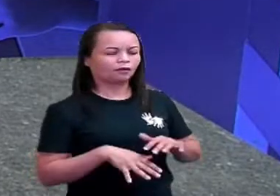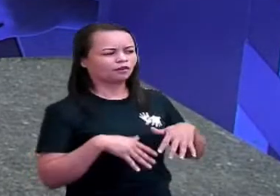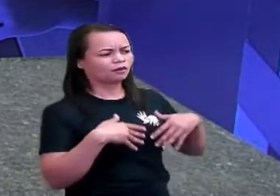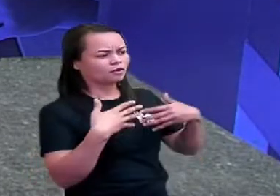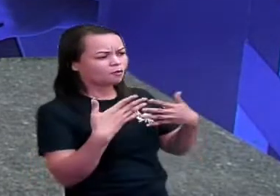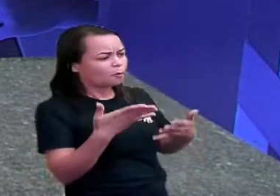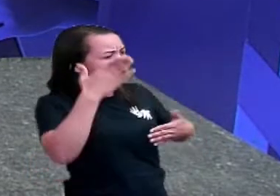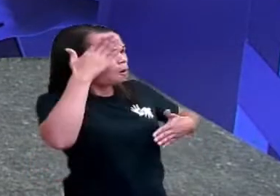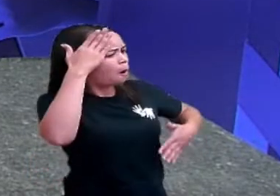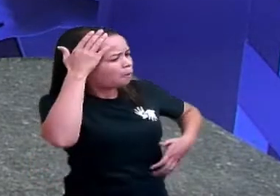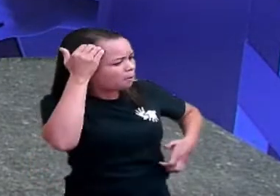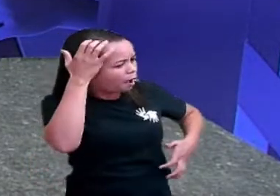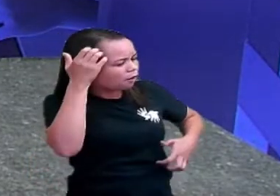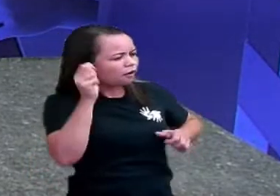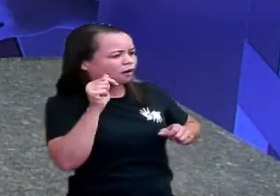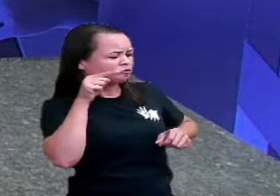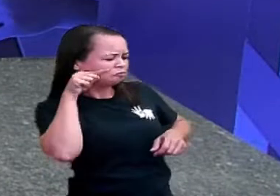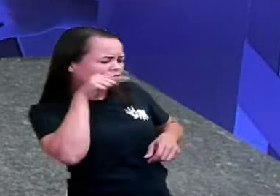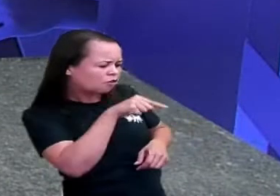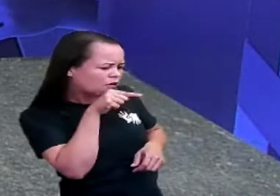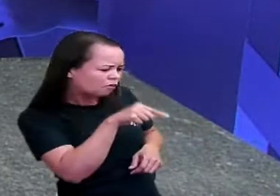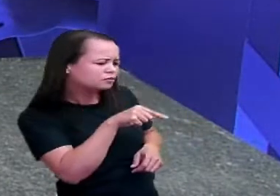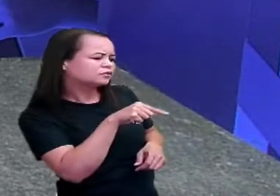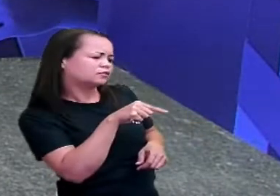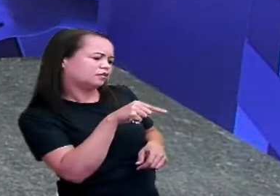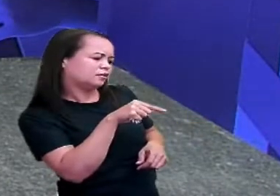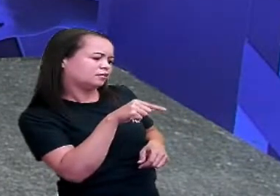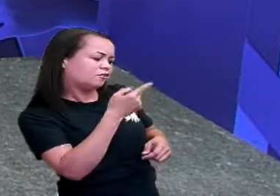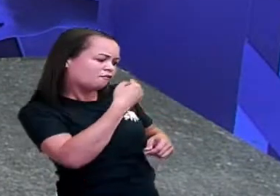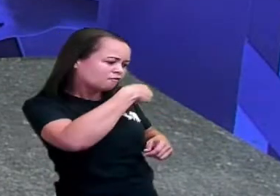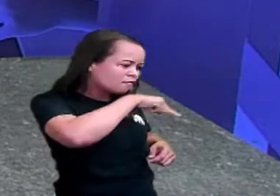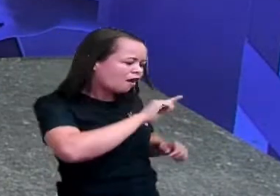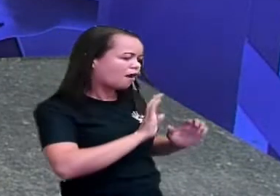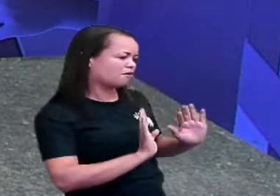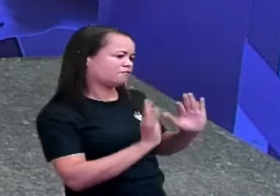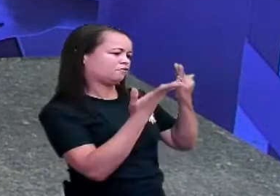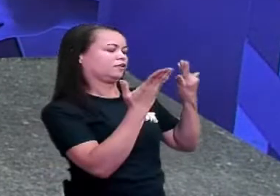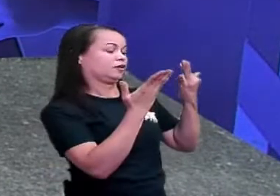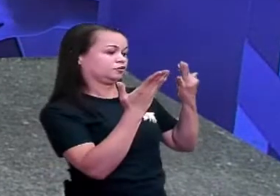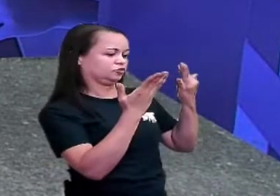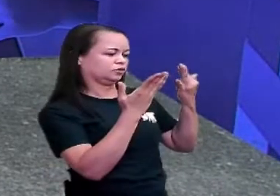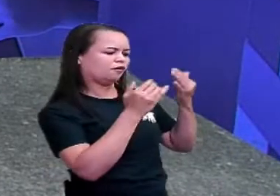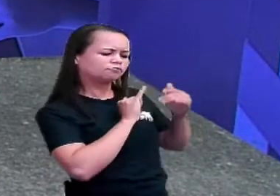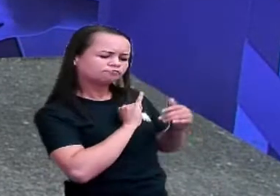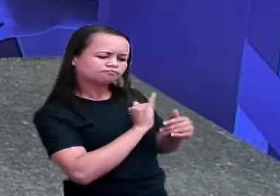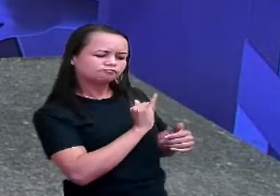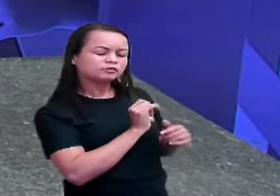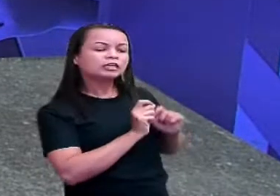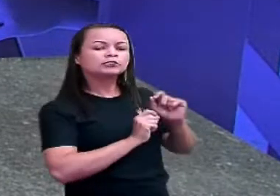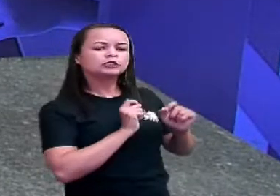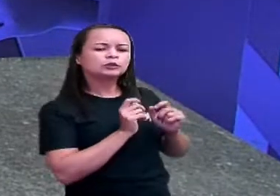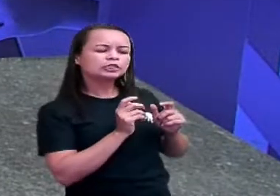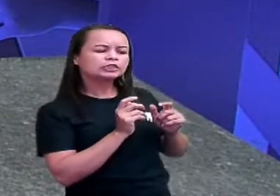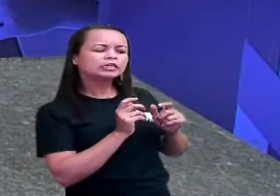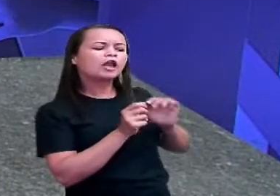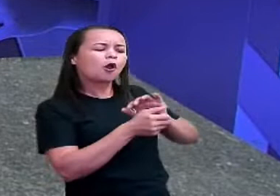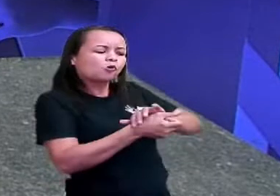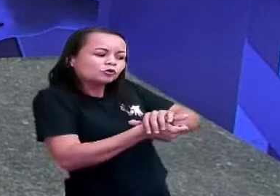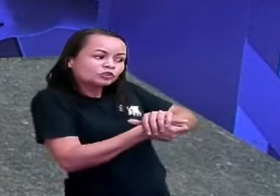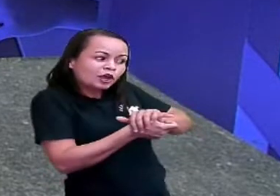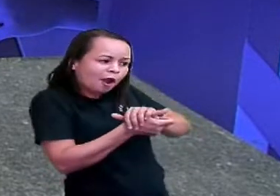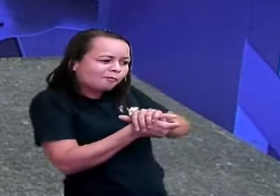macaco, você vai até a festa e diz que é o